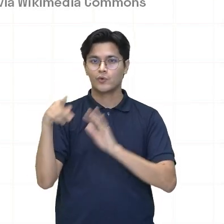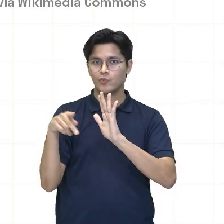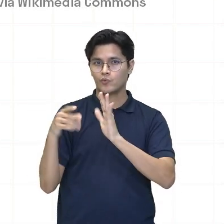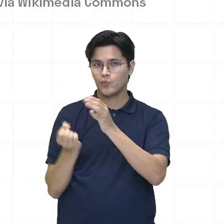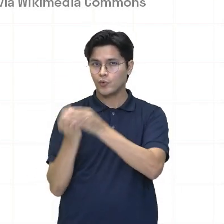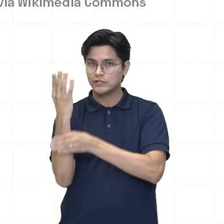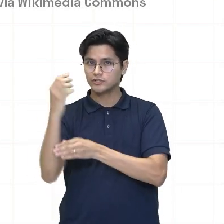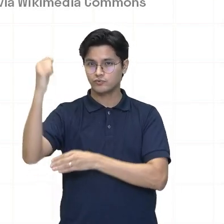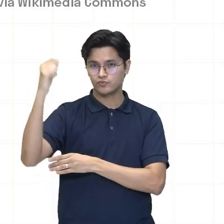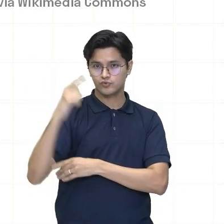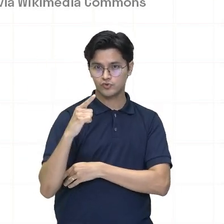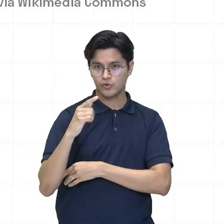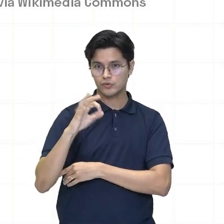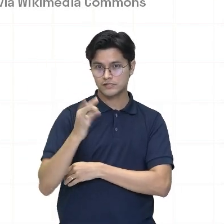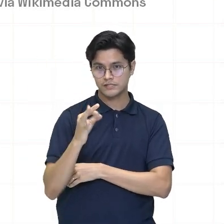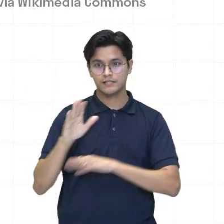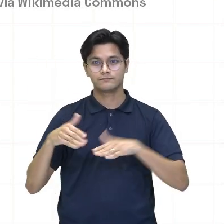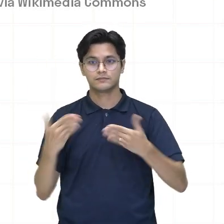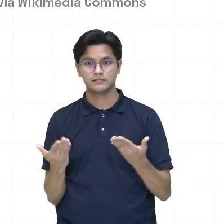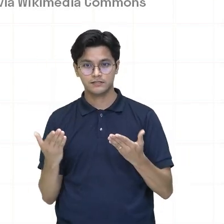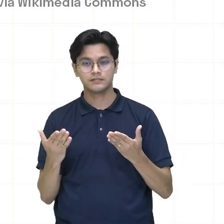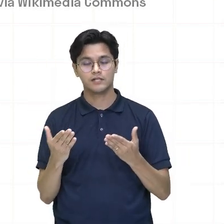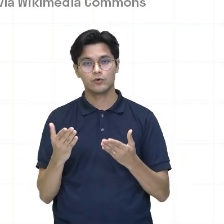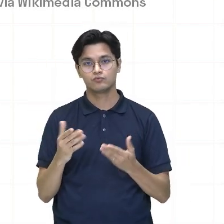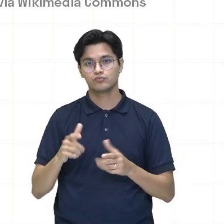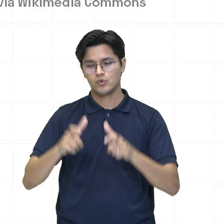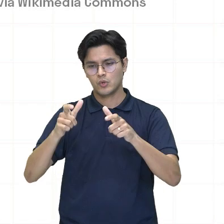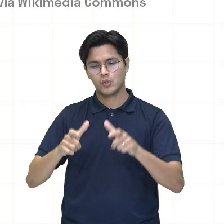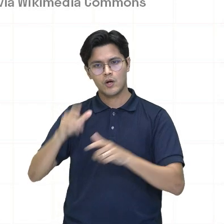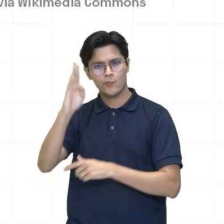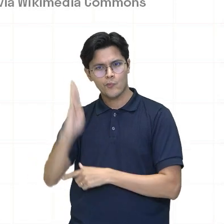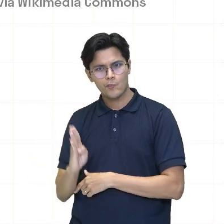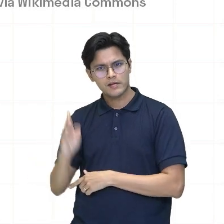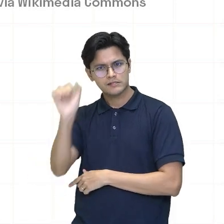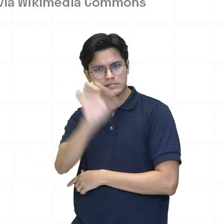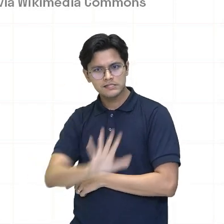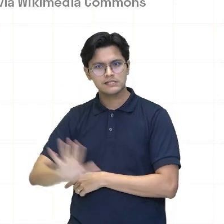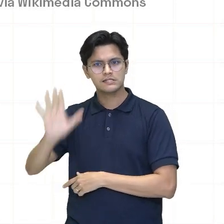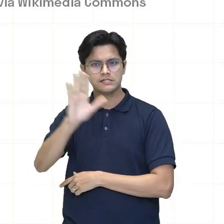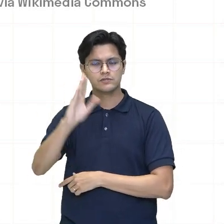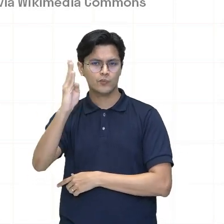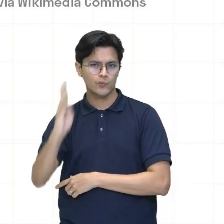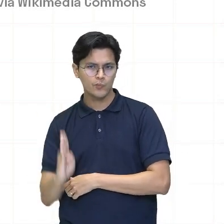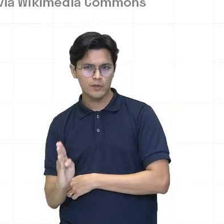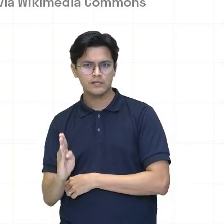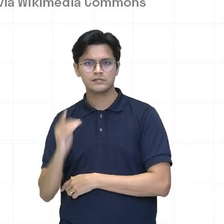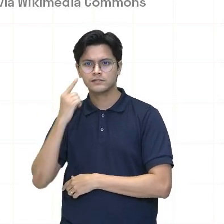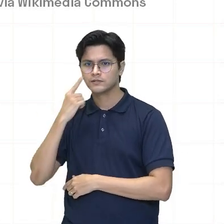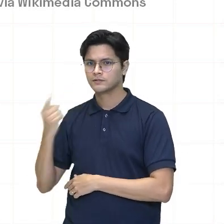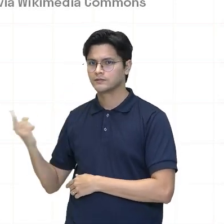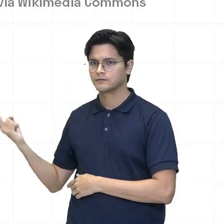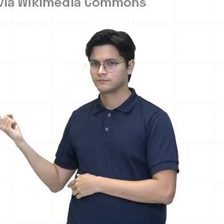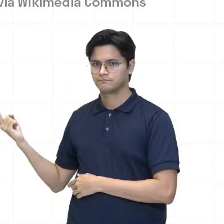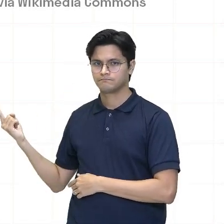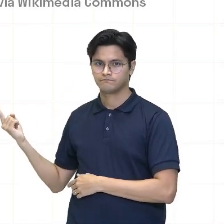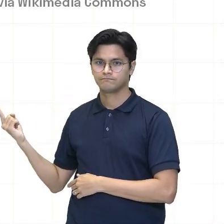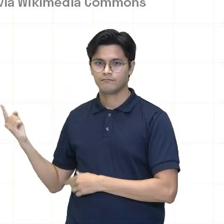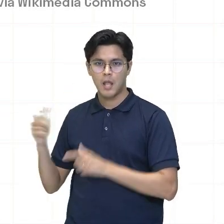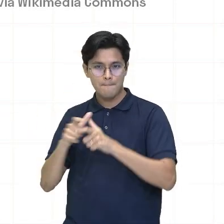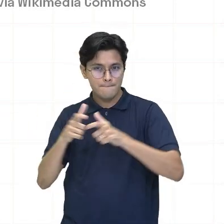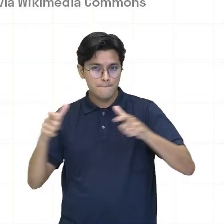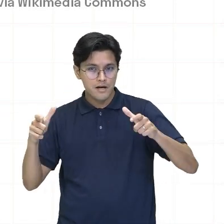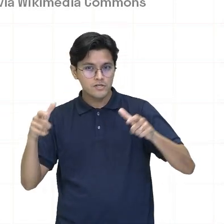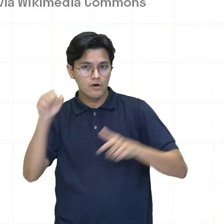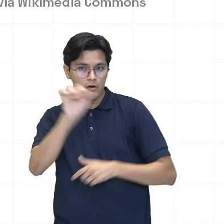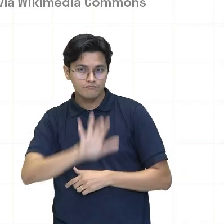o nosso território brasileiro, né, observem aqui o Brasil, que ele está aqui, sua maior